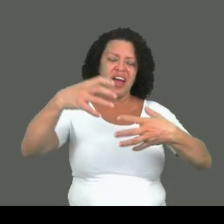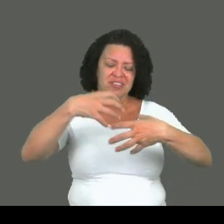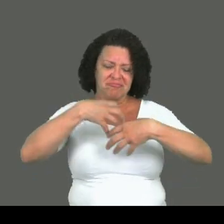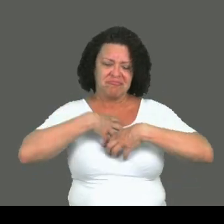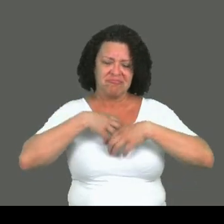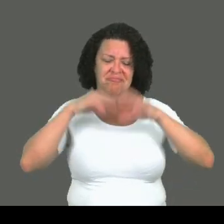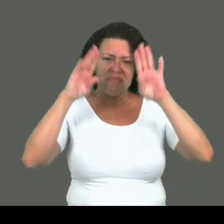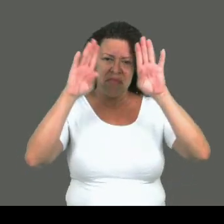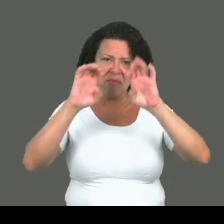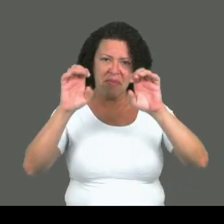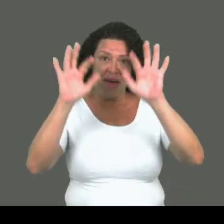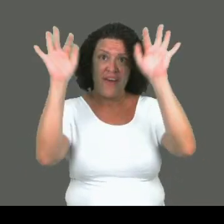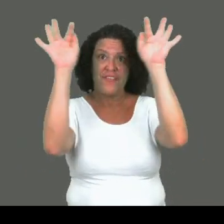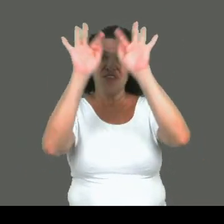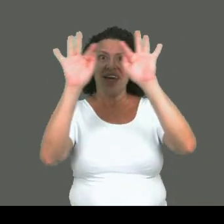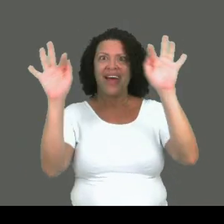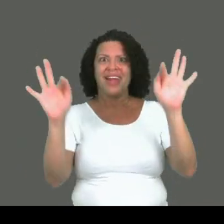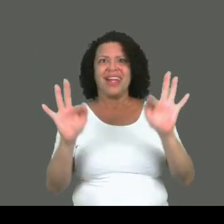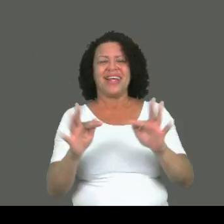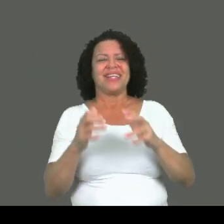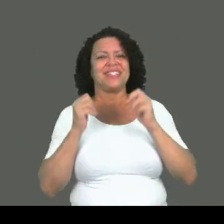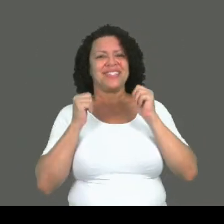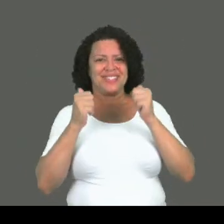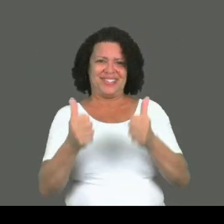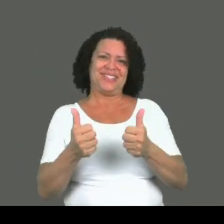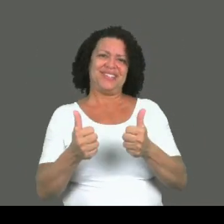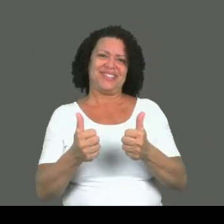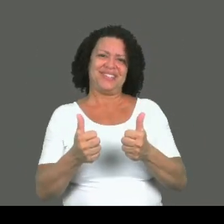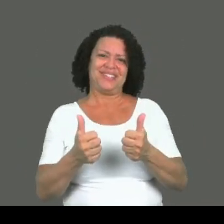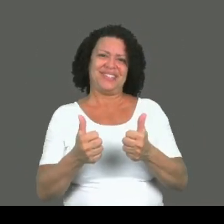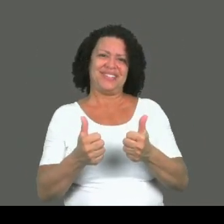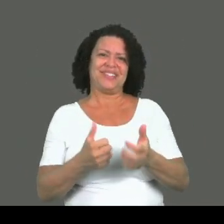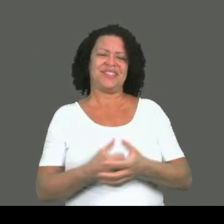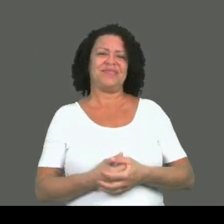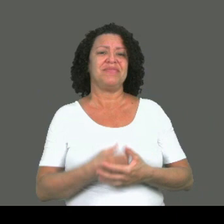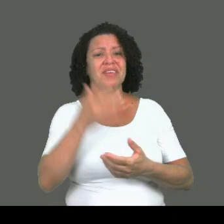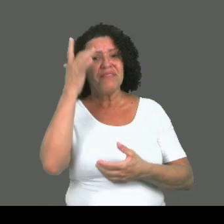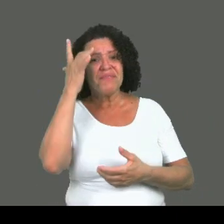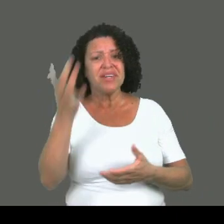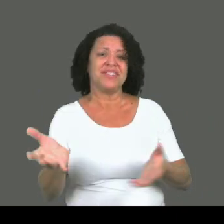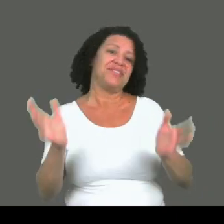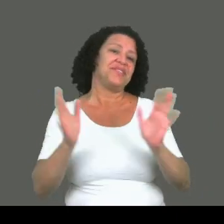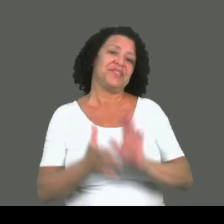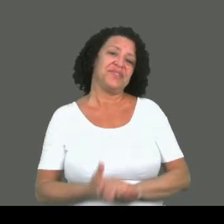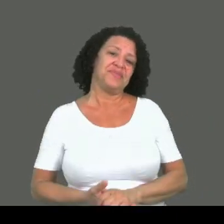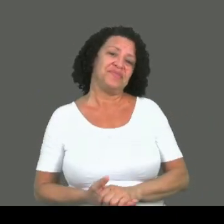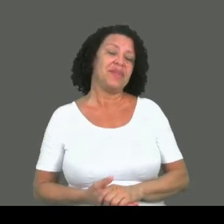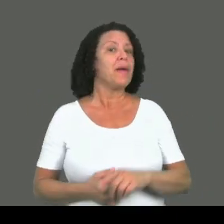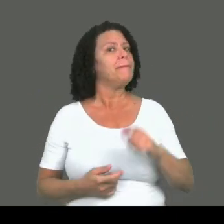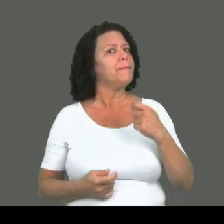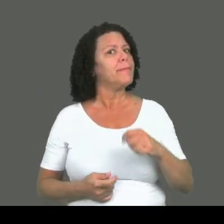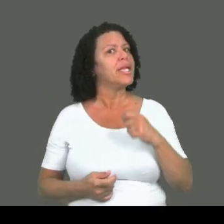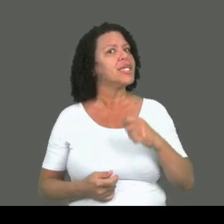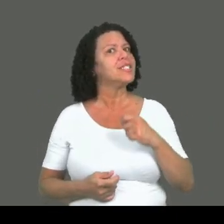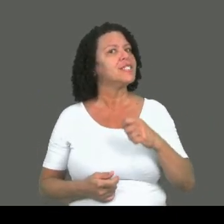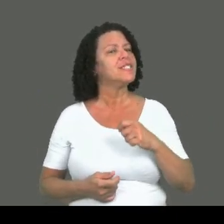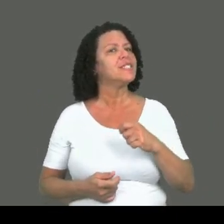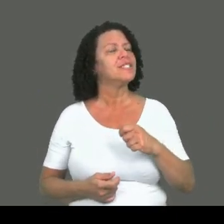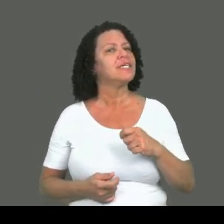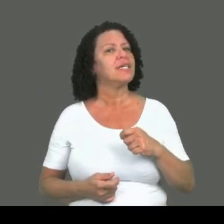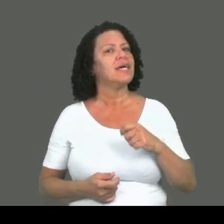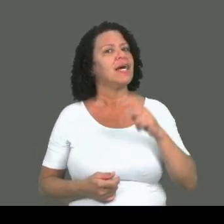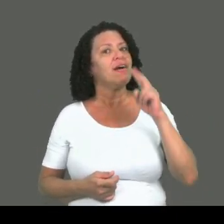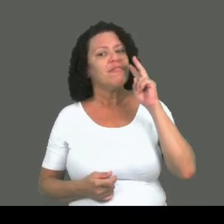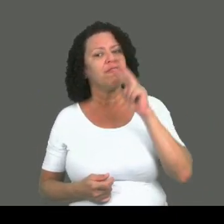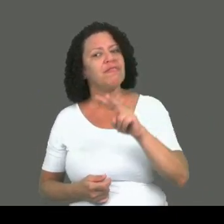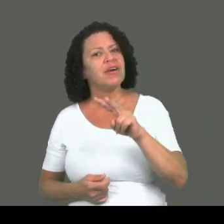encontrar felicidade no nosso presente. É muito fácil. Aprecia uma flor, escuta uma